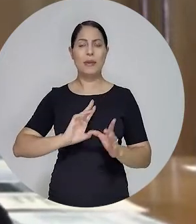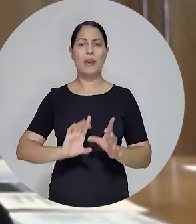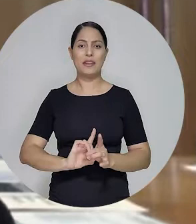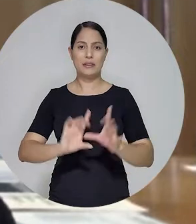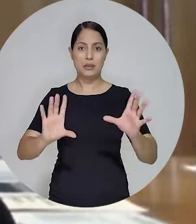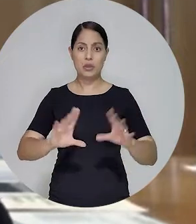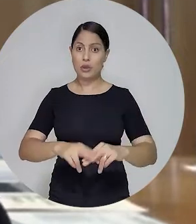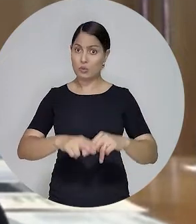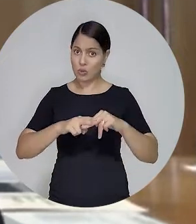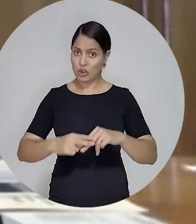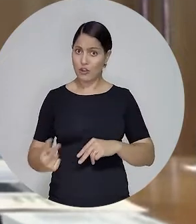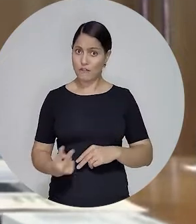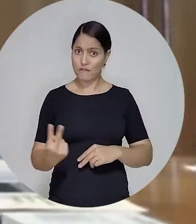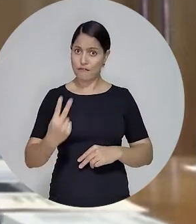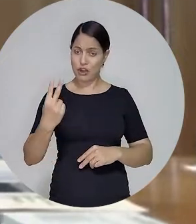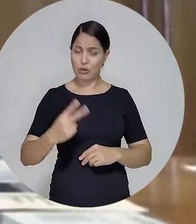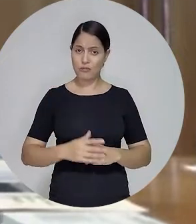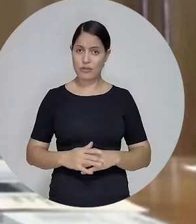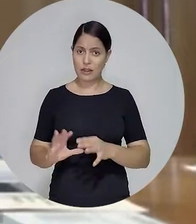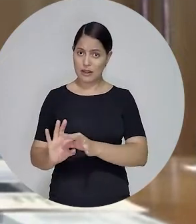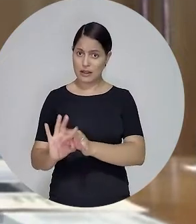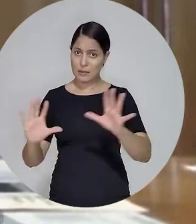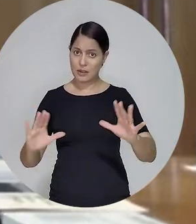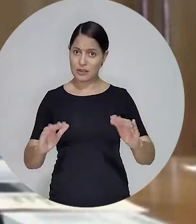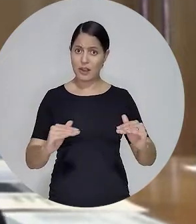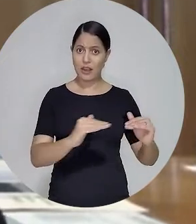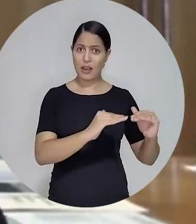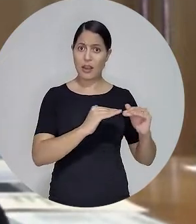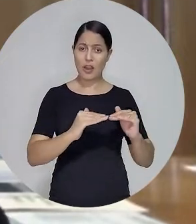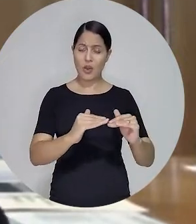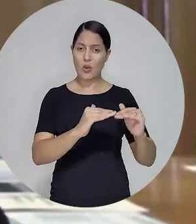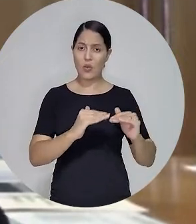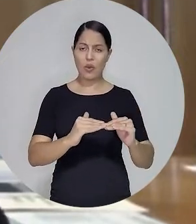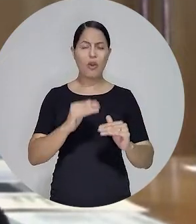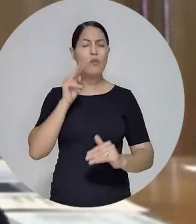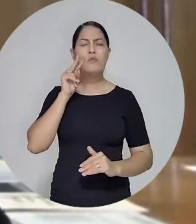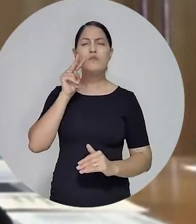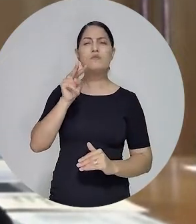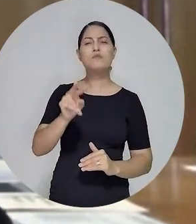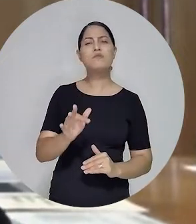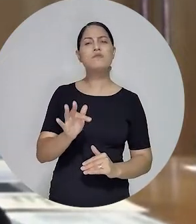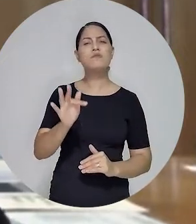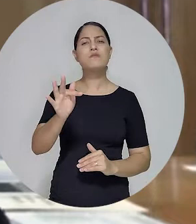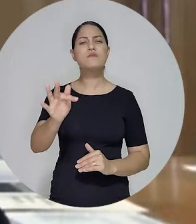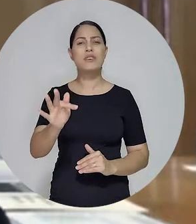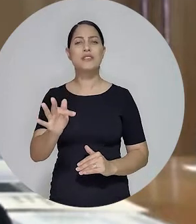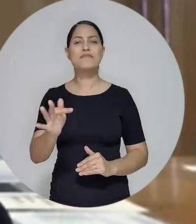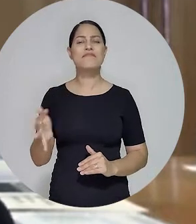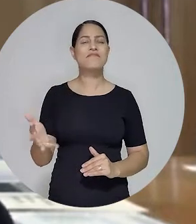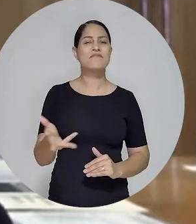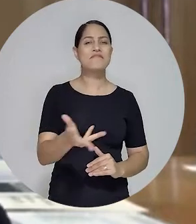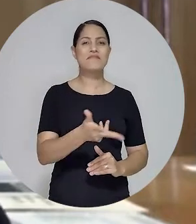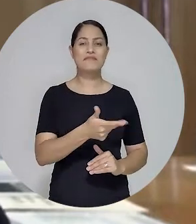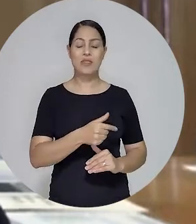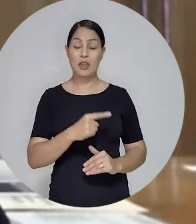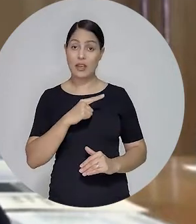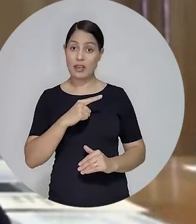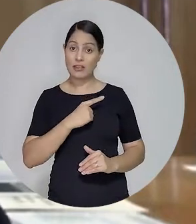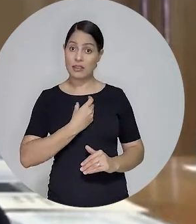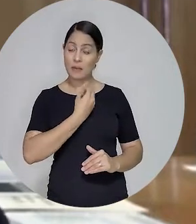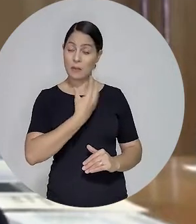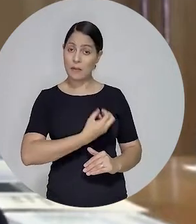democráticos. Por isso, os valores da liberdade e da igualdade são o nosso horizonte permanente. Nosso querido